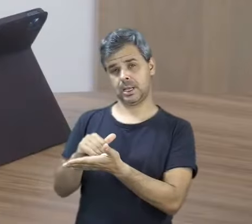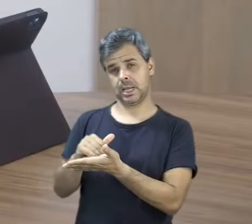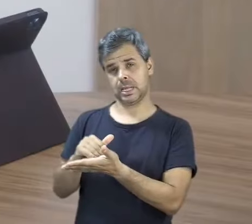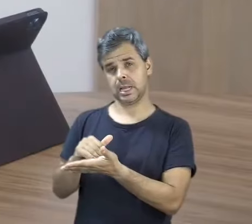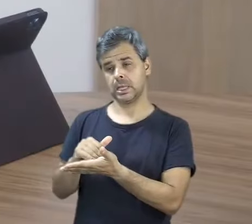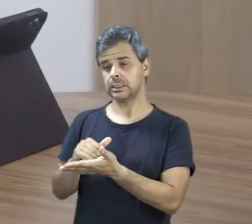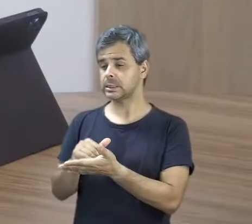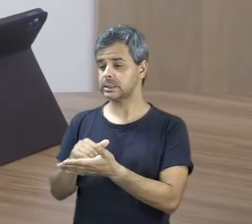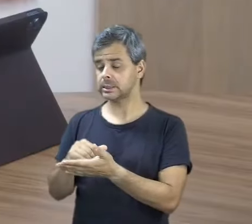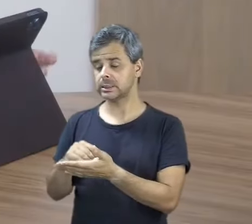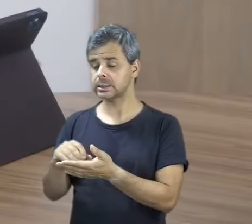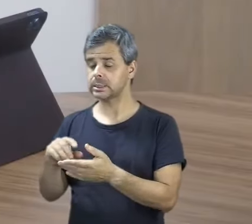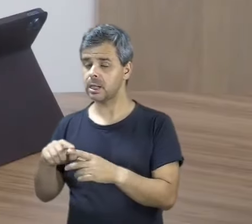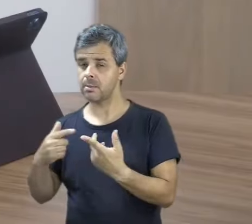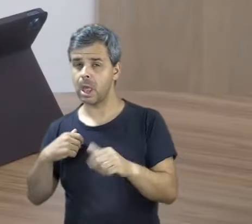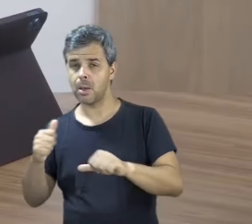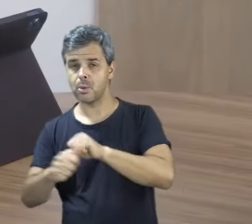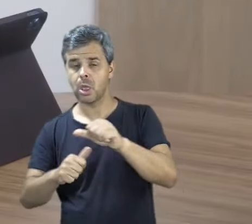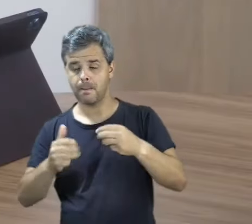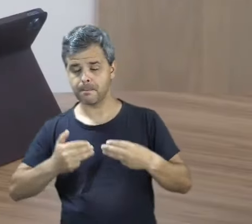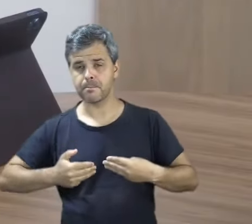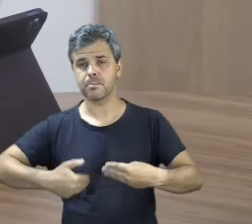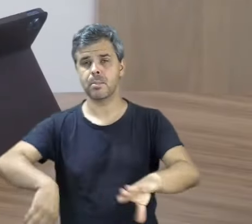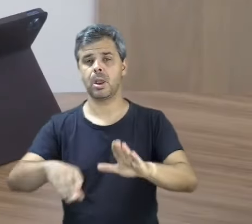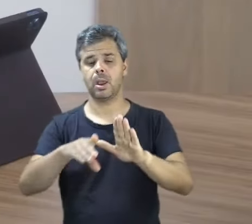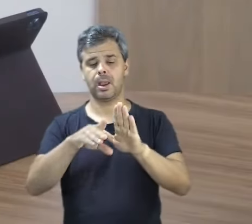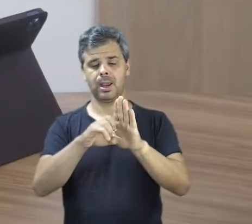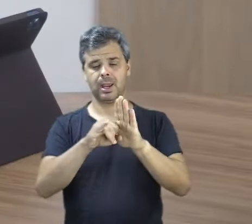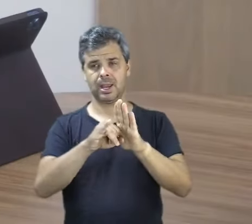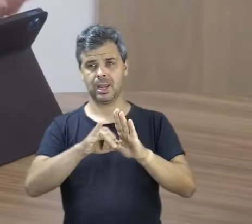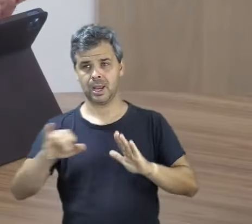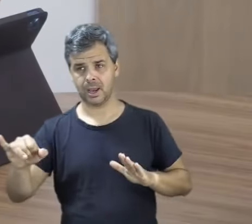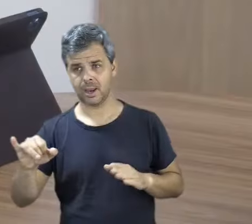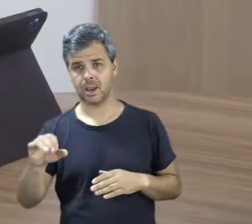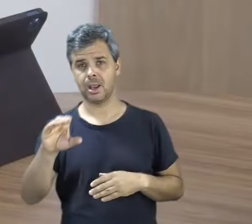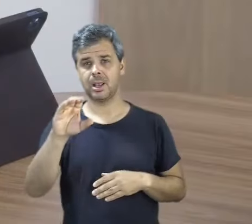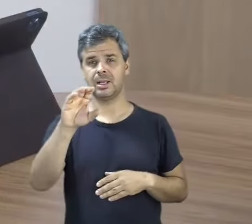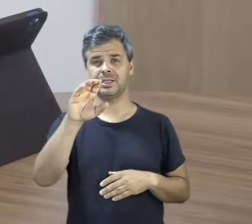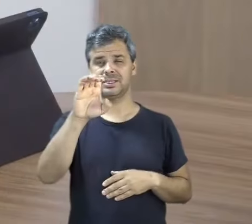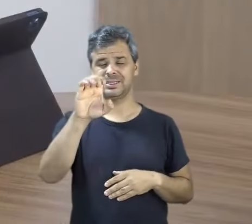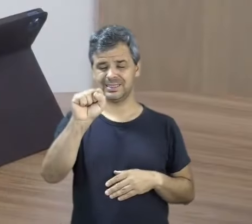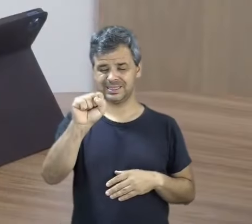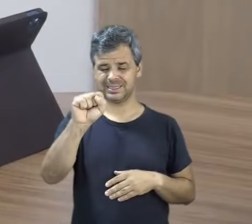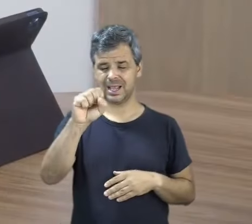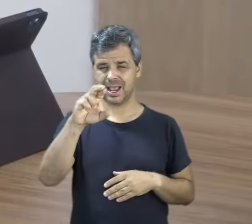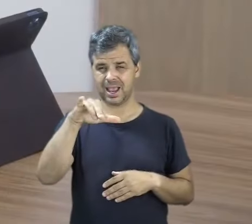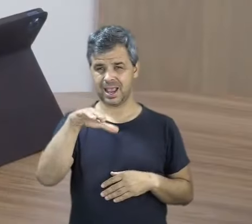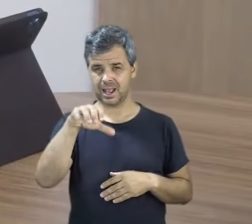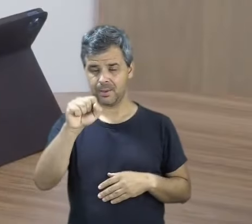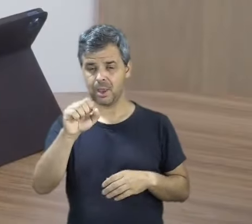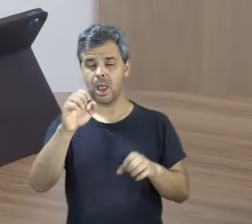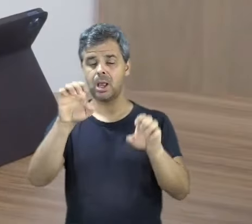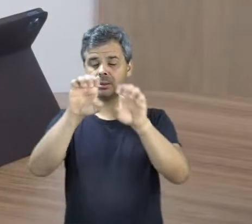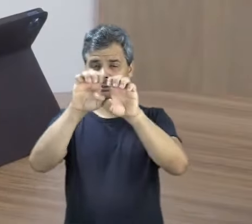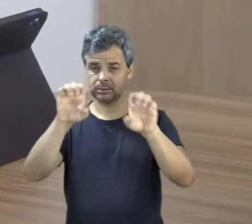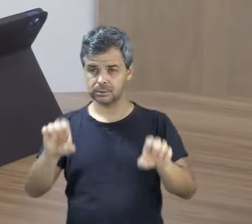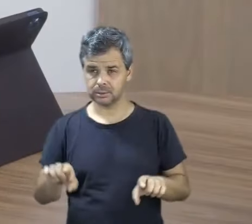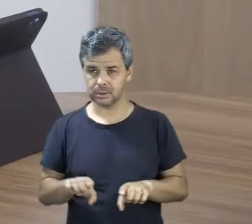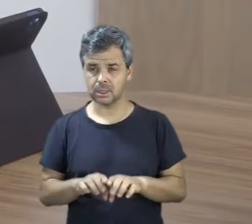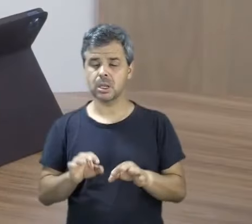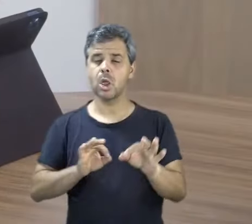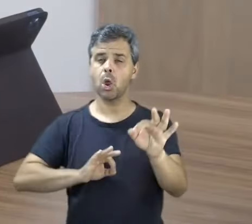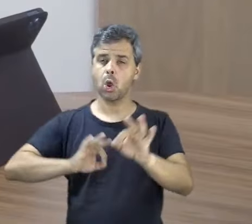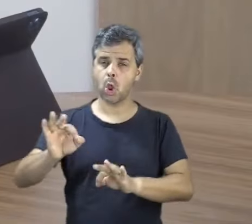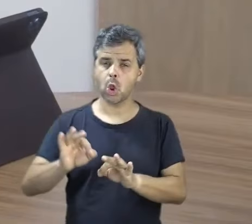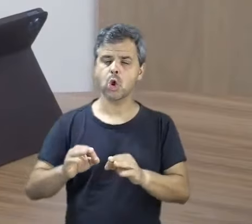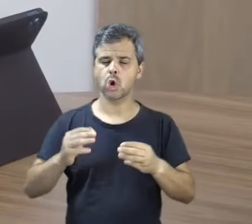para ministério, lançar o edital do CNP, de reestruturação do CNP. Então,